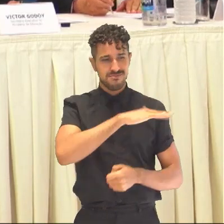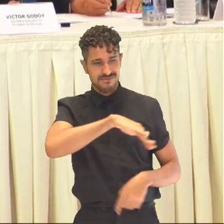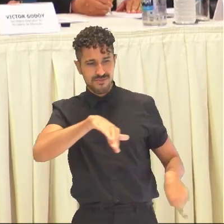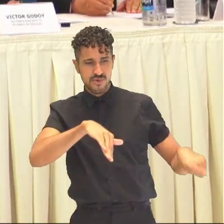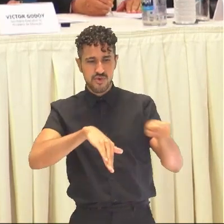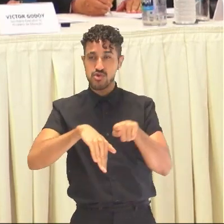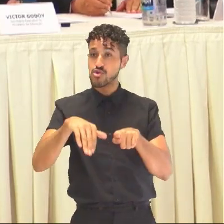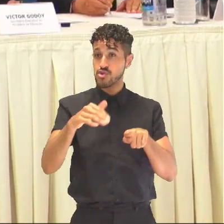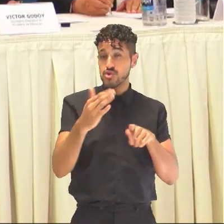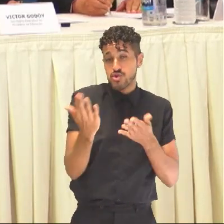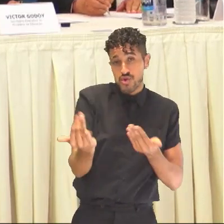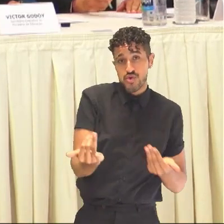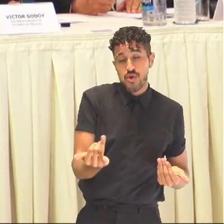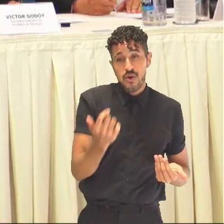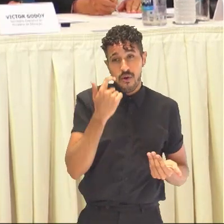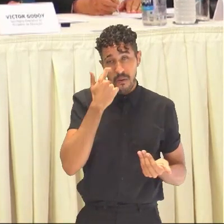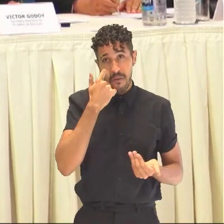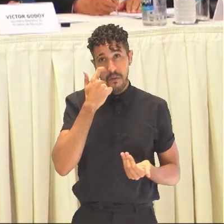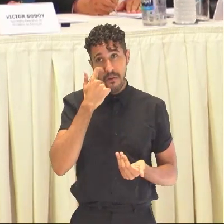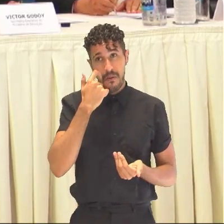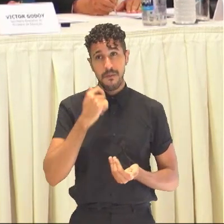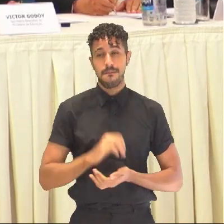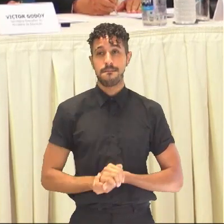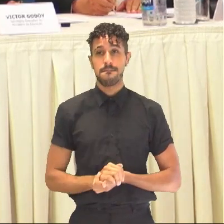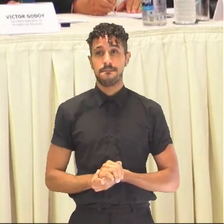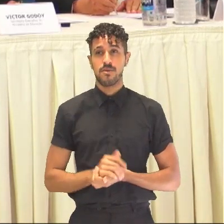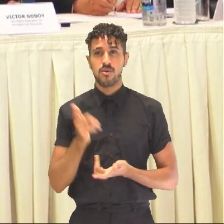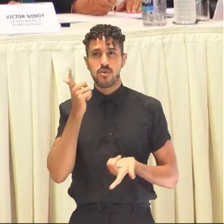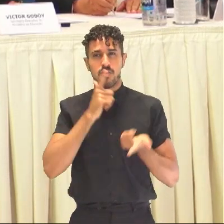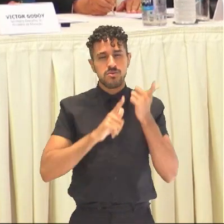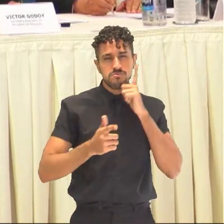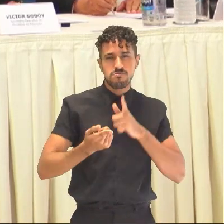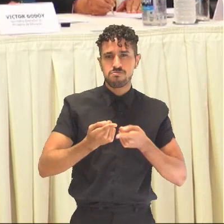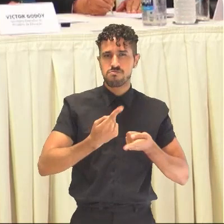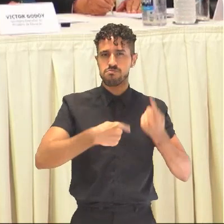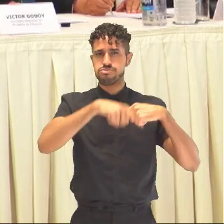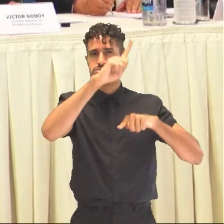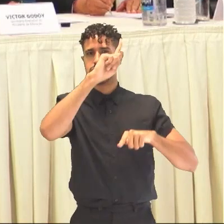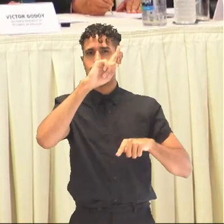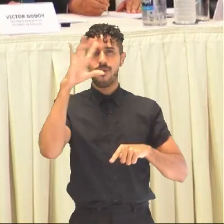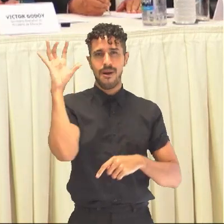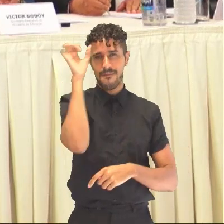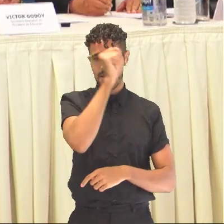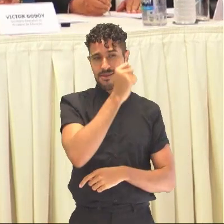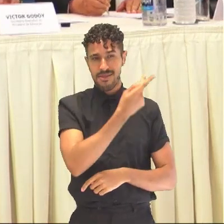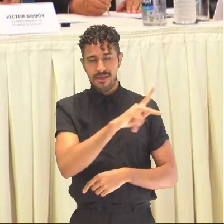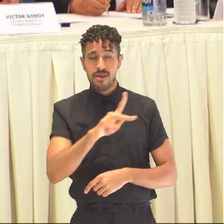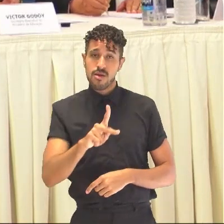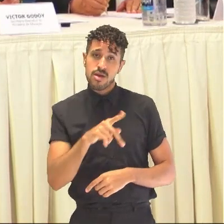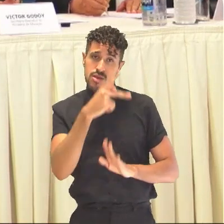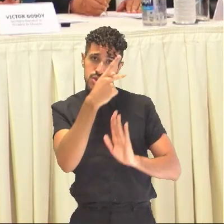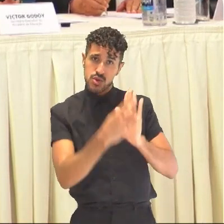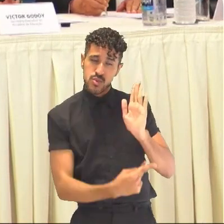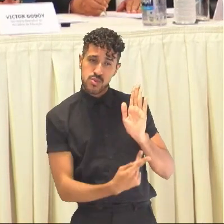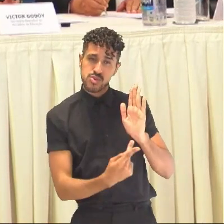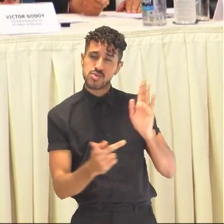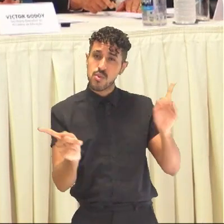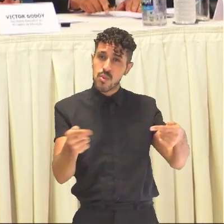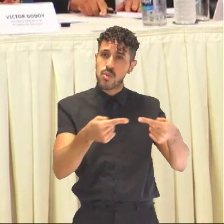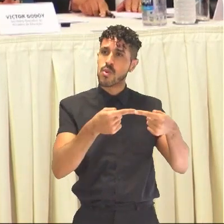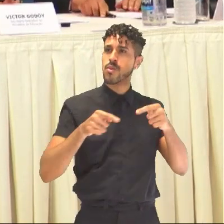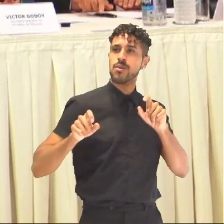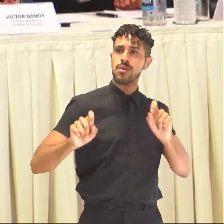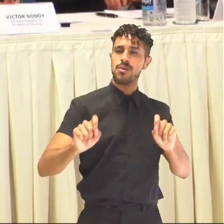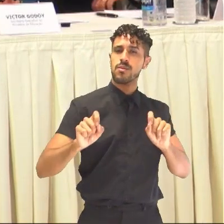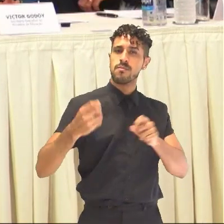crianças, esses estudantes, na recuperação das suas aprendizagens, né? Esse projeto ele conversa